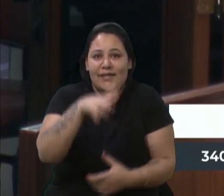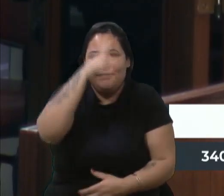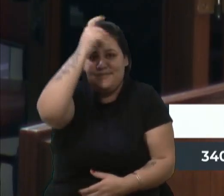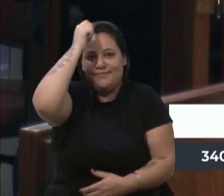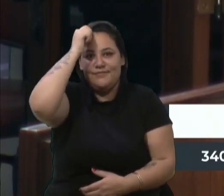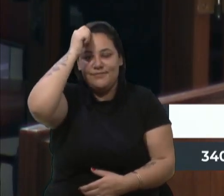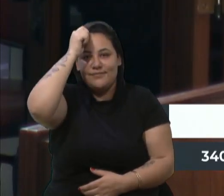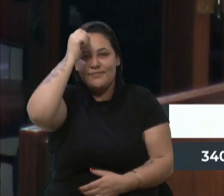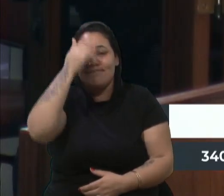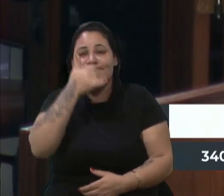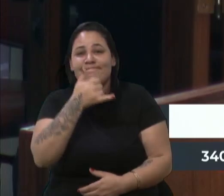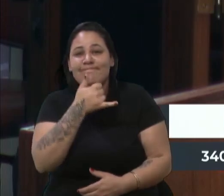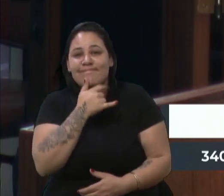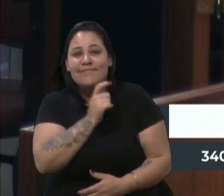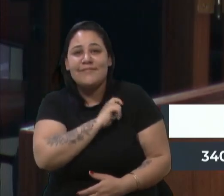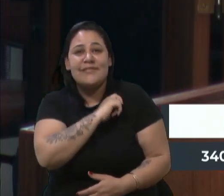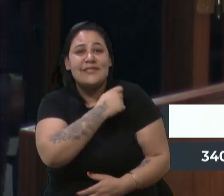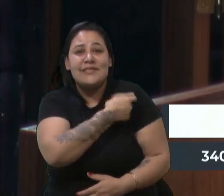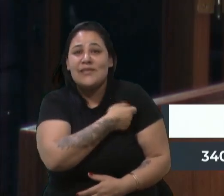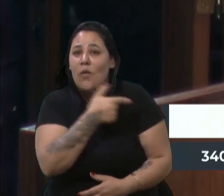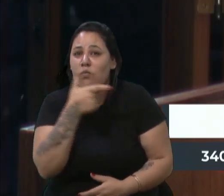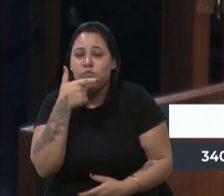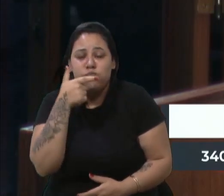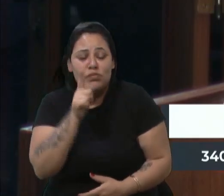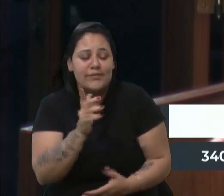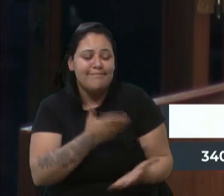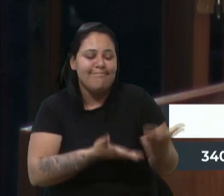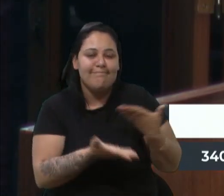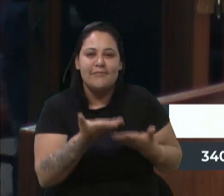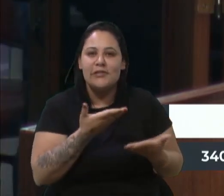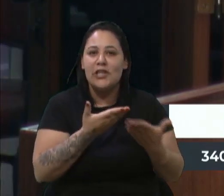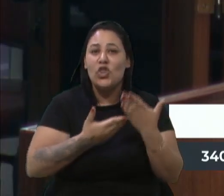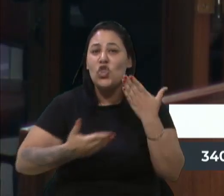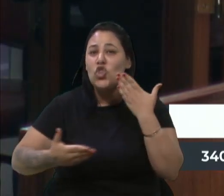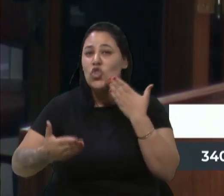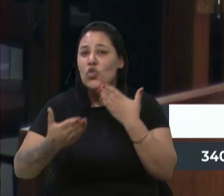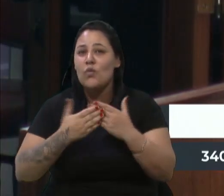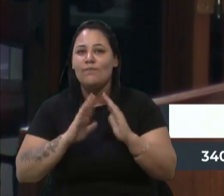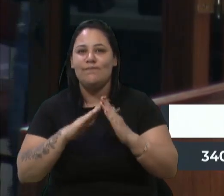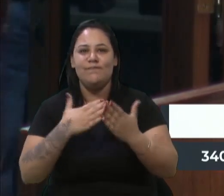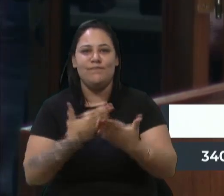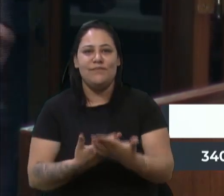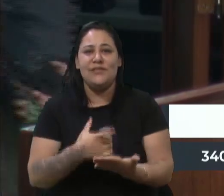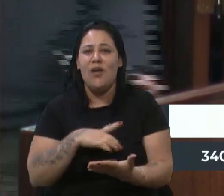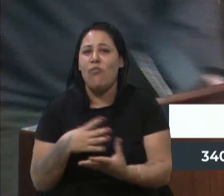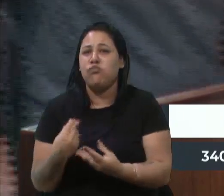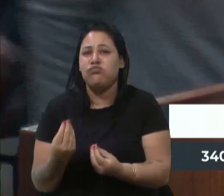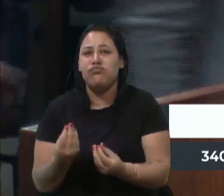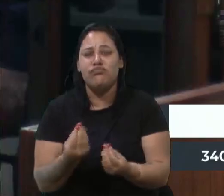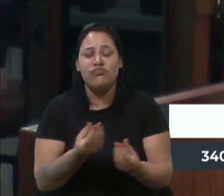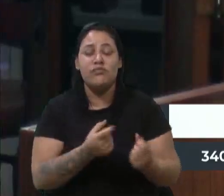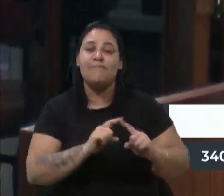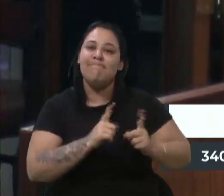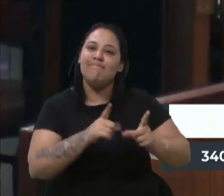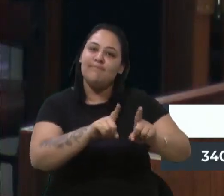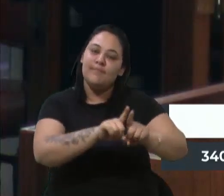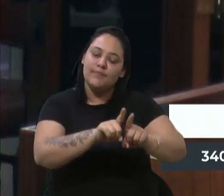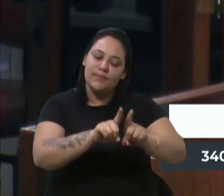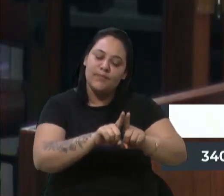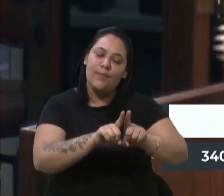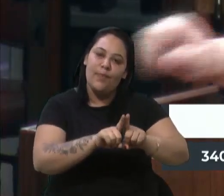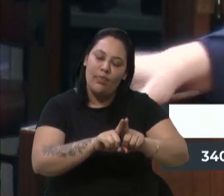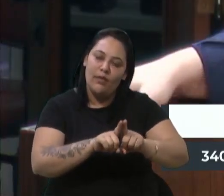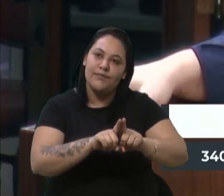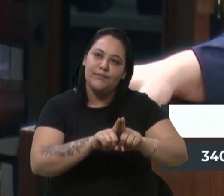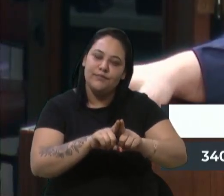a fiscalização não consegue dar conta de todas as escolas. Mas também, por